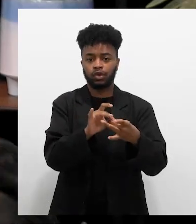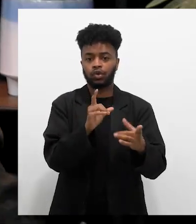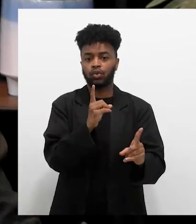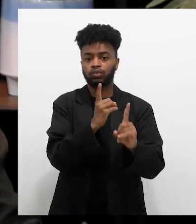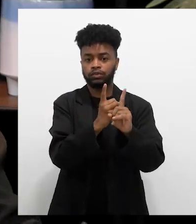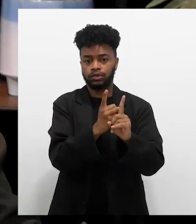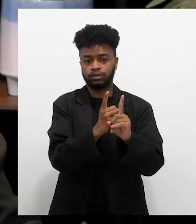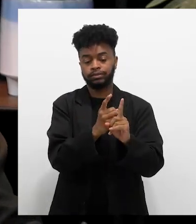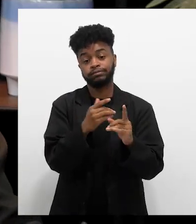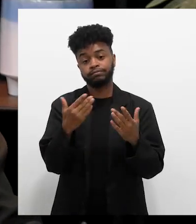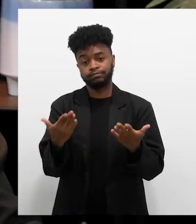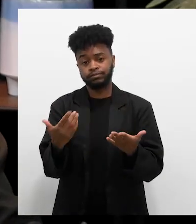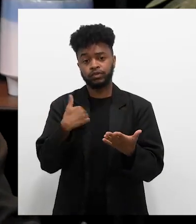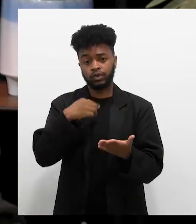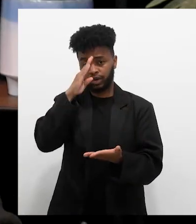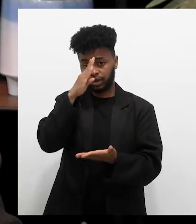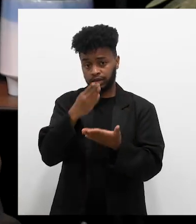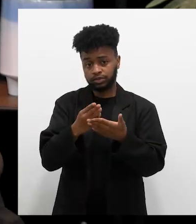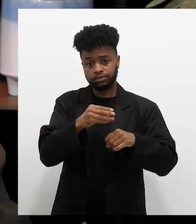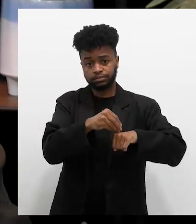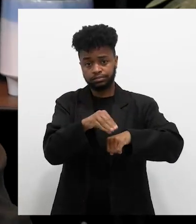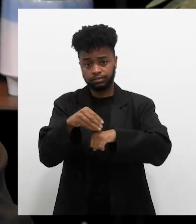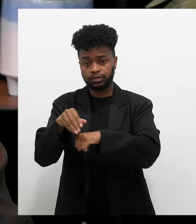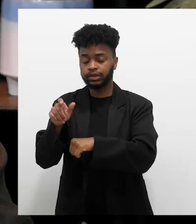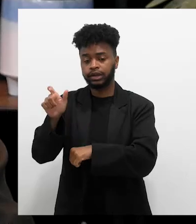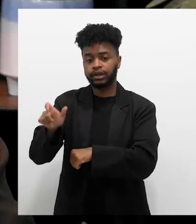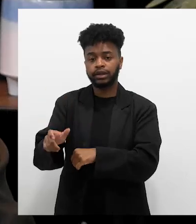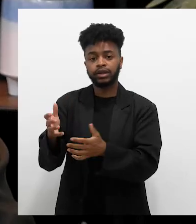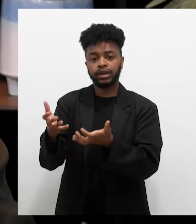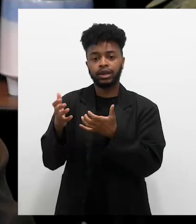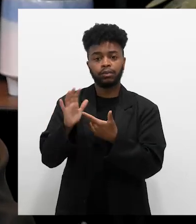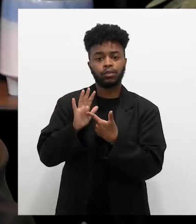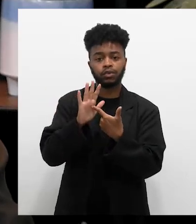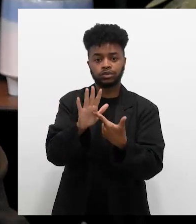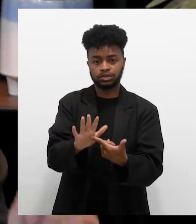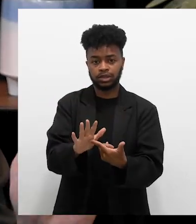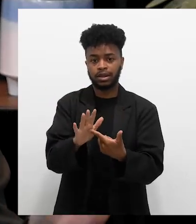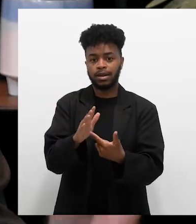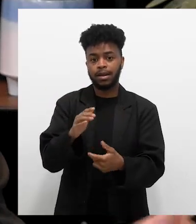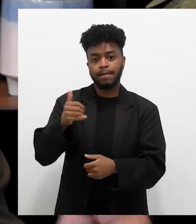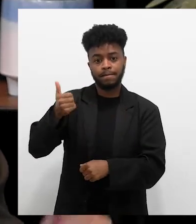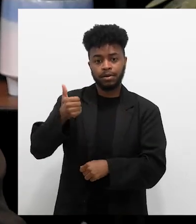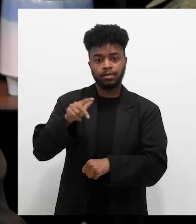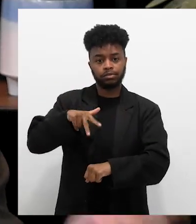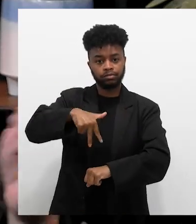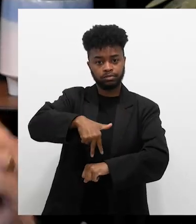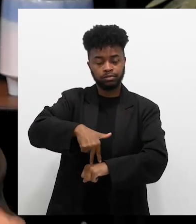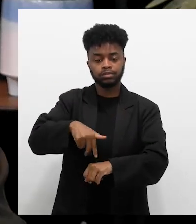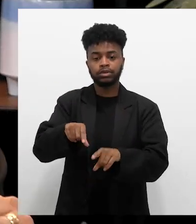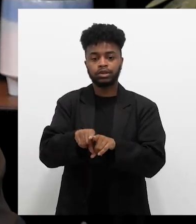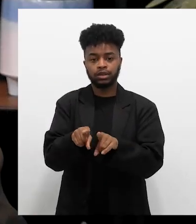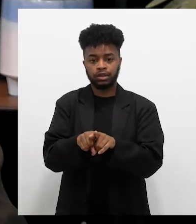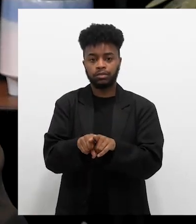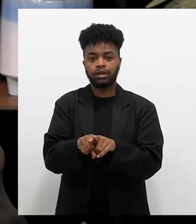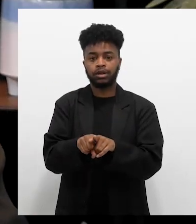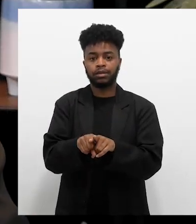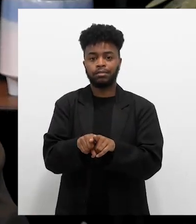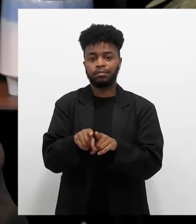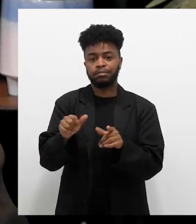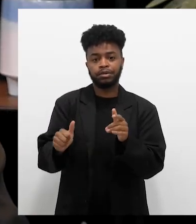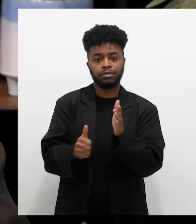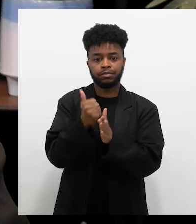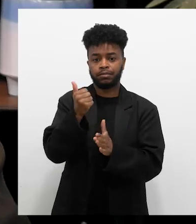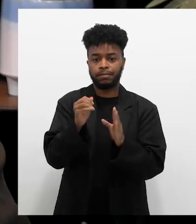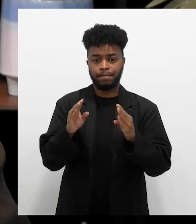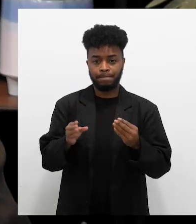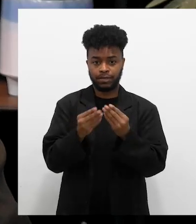Ali o rosto de Cristo tem que estar presente. Então, acho que essa é a mensagem, talvez, que ele quis nos deixar, tanto no seu primeiro pronunciamento, como na primeira homilia de